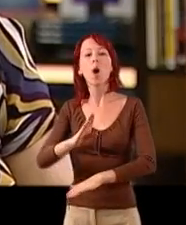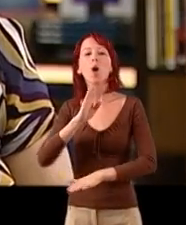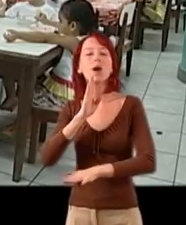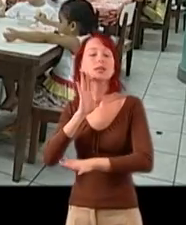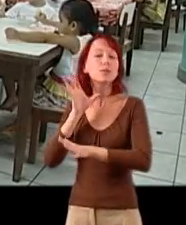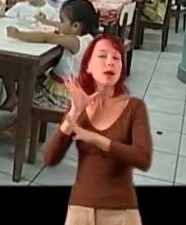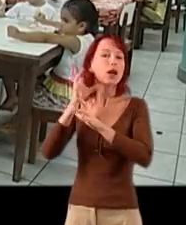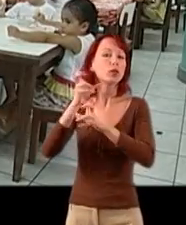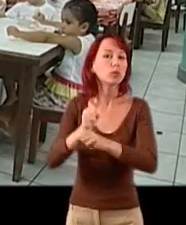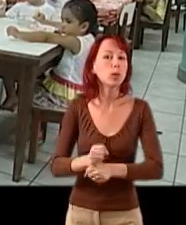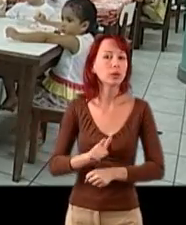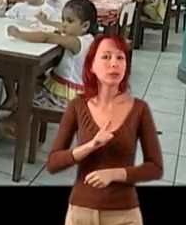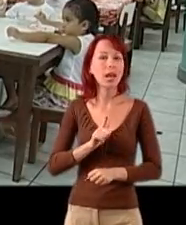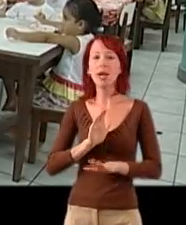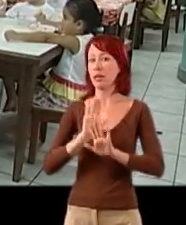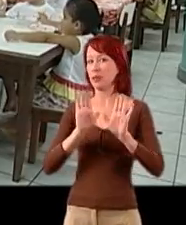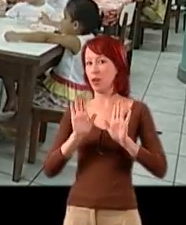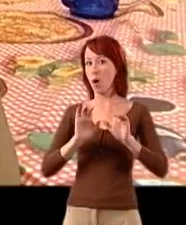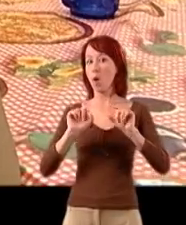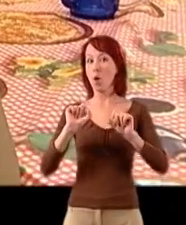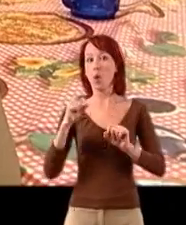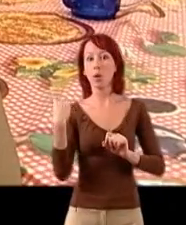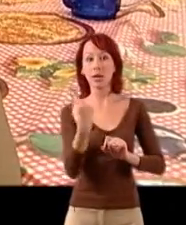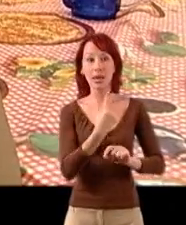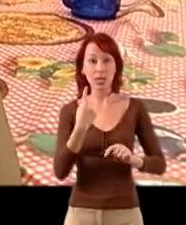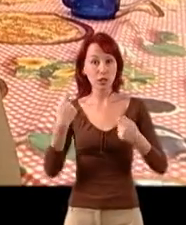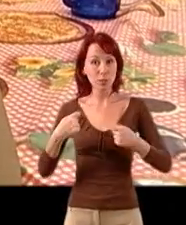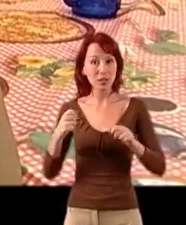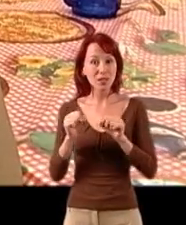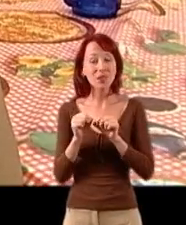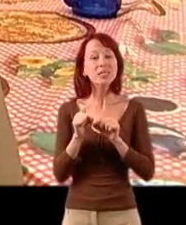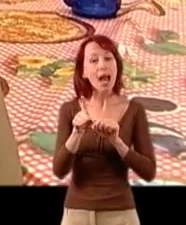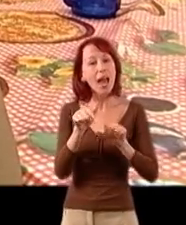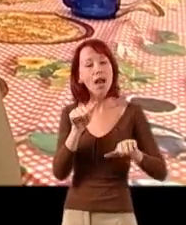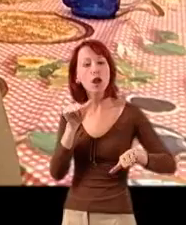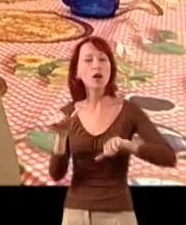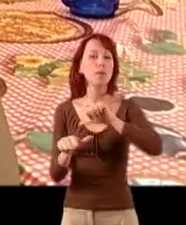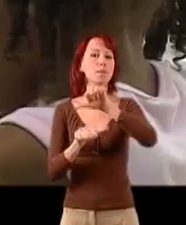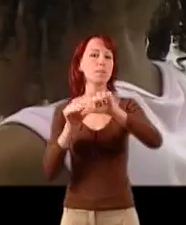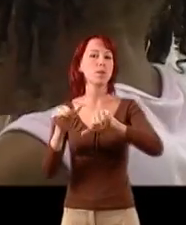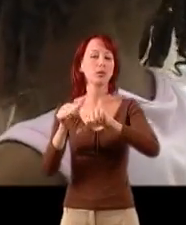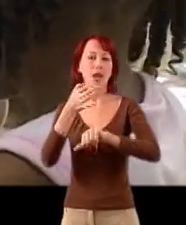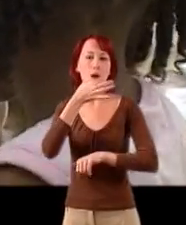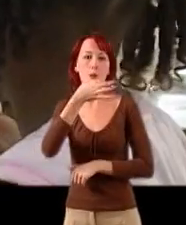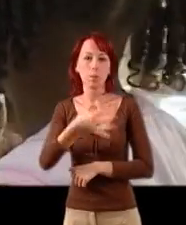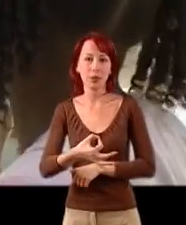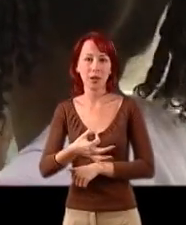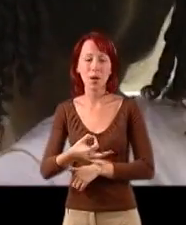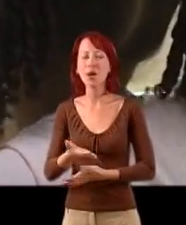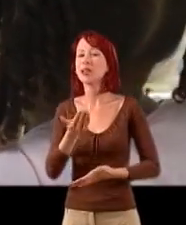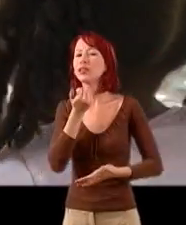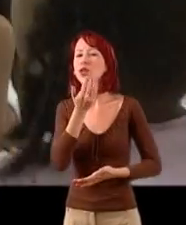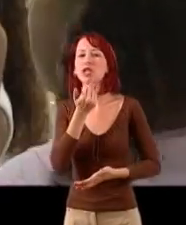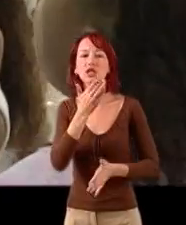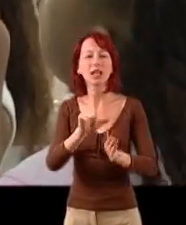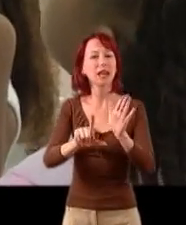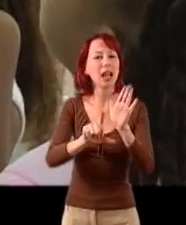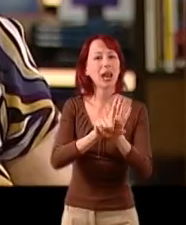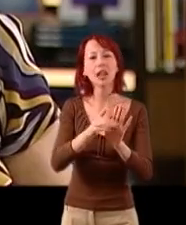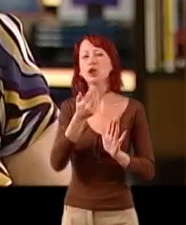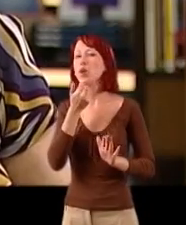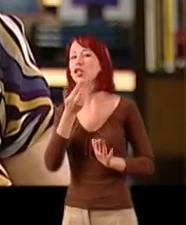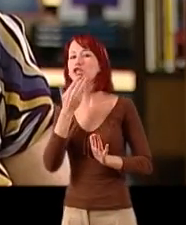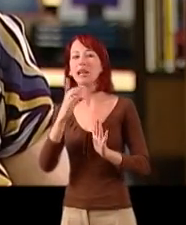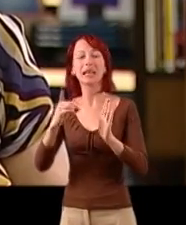historicamente construído. O que nós precisamos quebrar é o paradigma da homogeneidade. E para transformar isso, não é lei, não é decreto, não